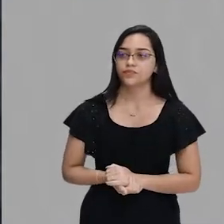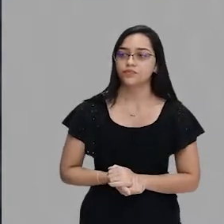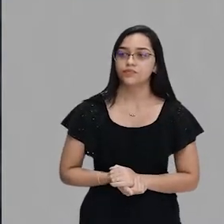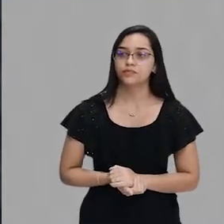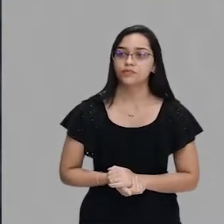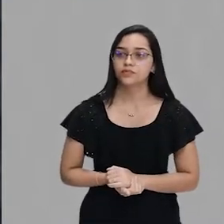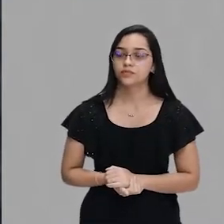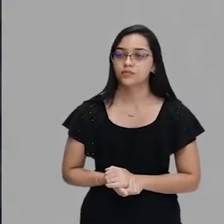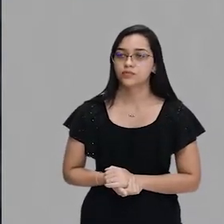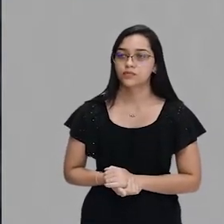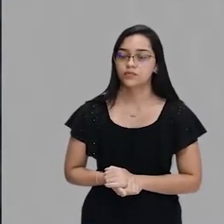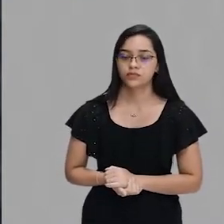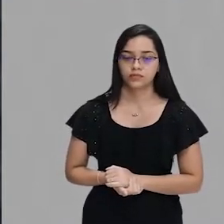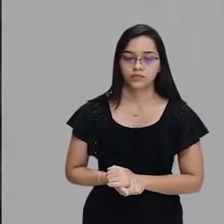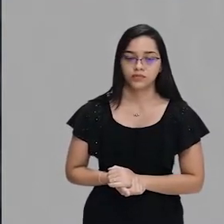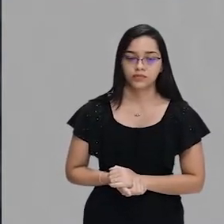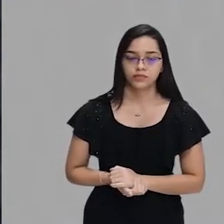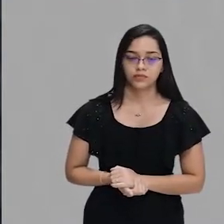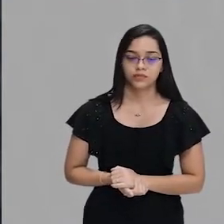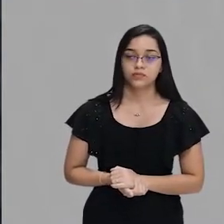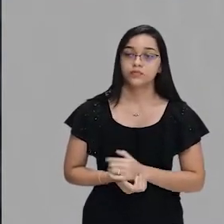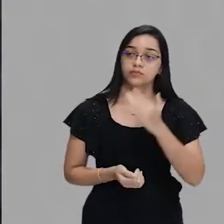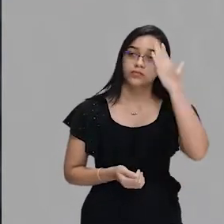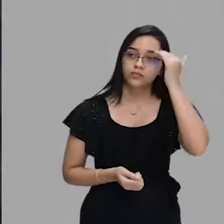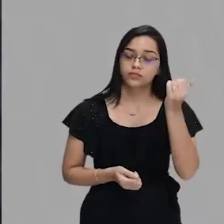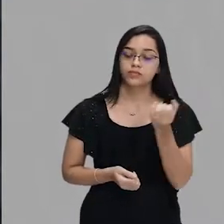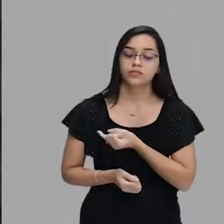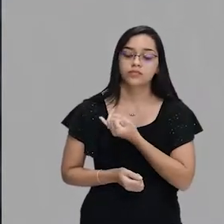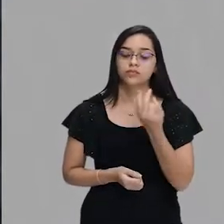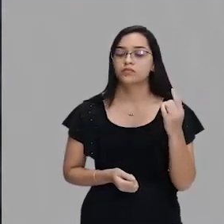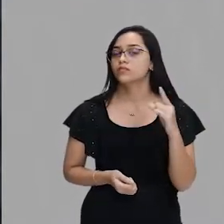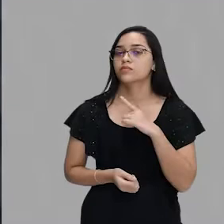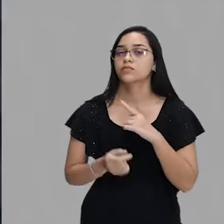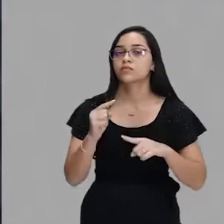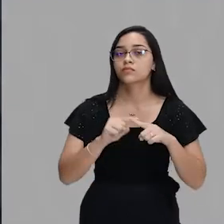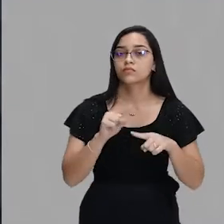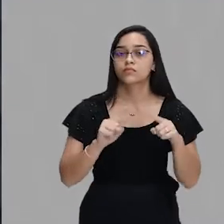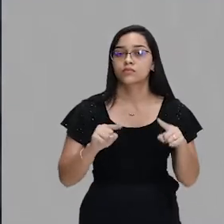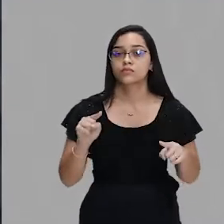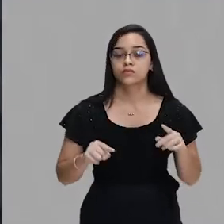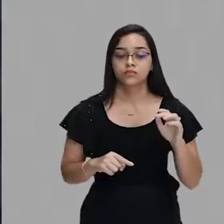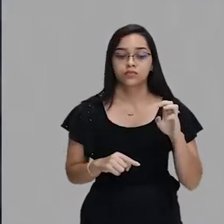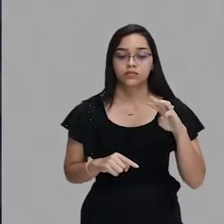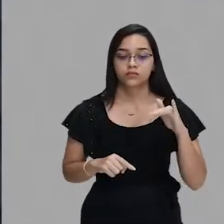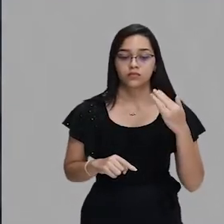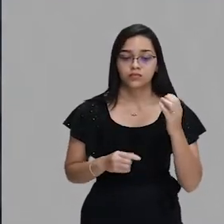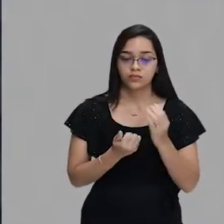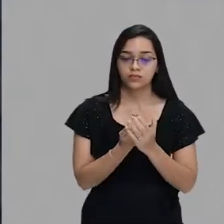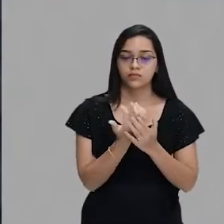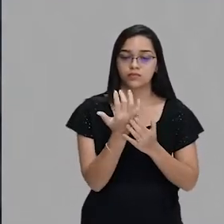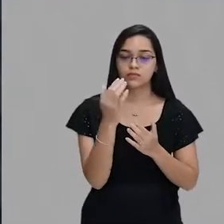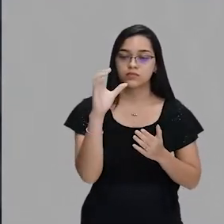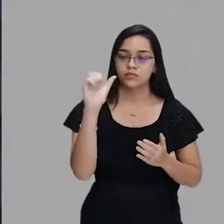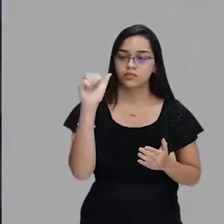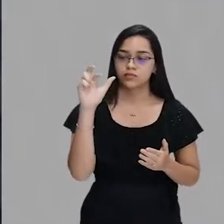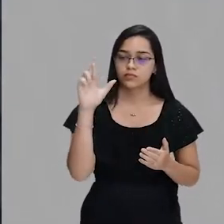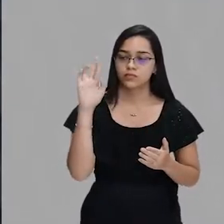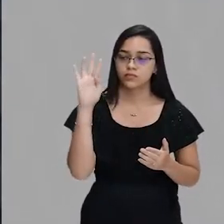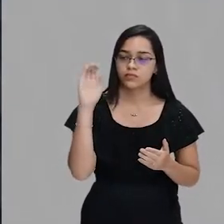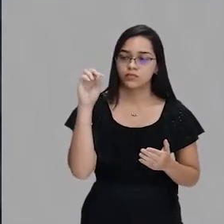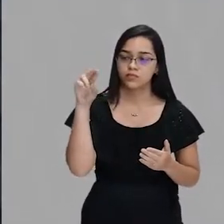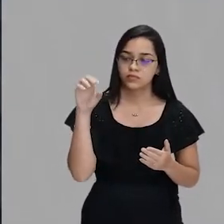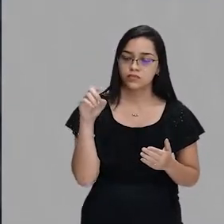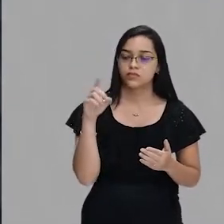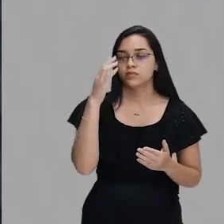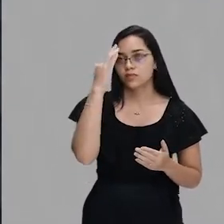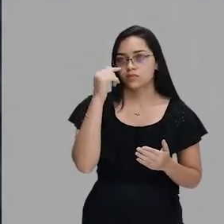ou 4 menos 2,14, para saber quanto variou a emissão do dióxido de carbono. Então, você observa